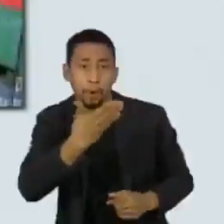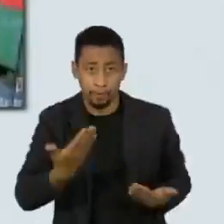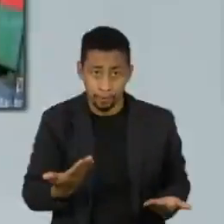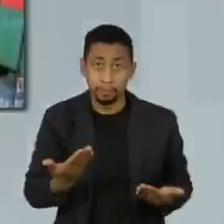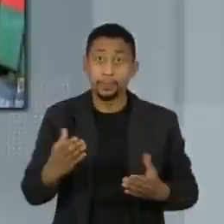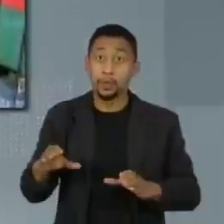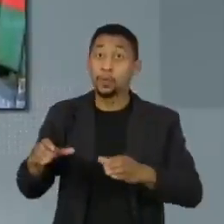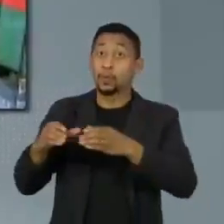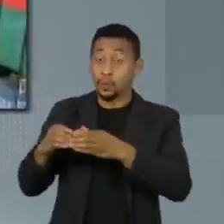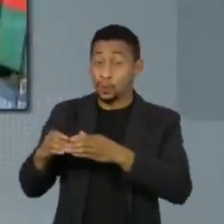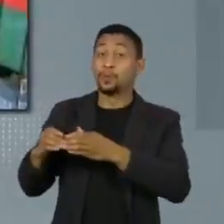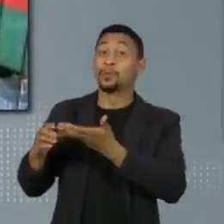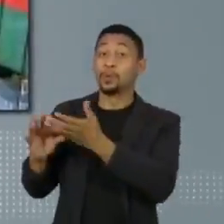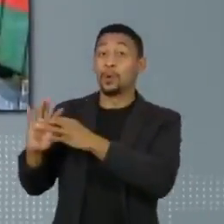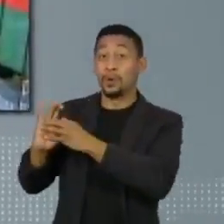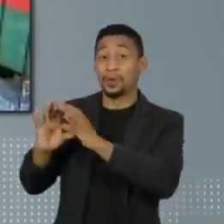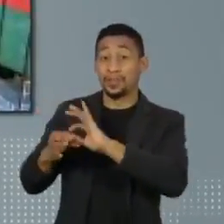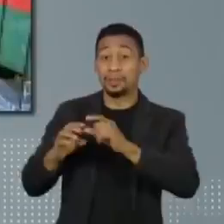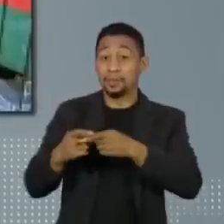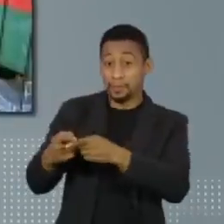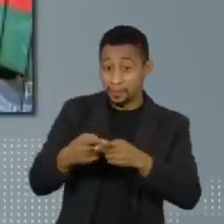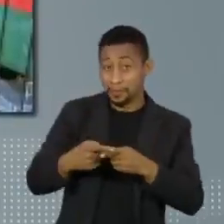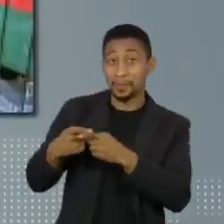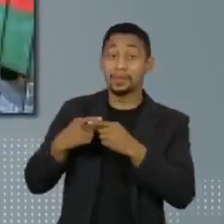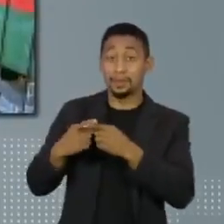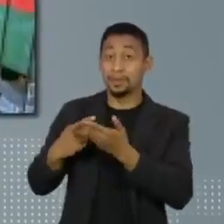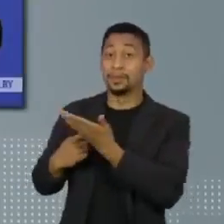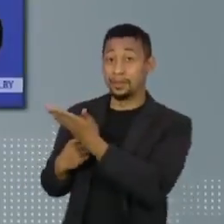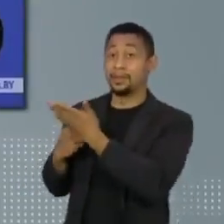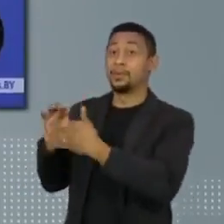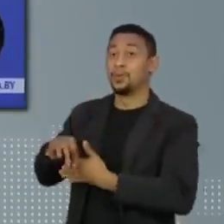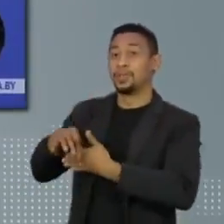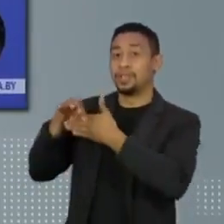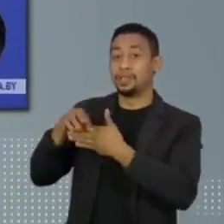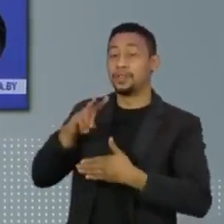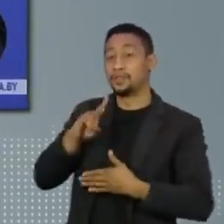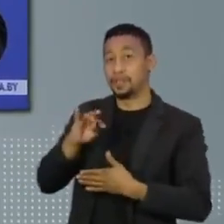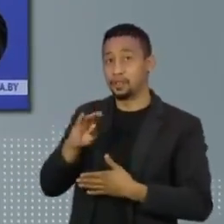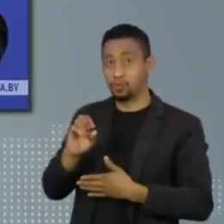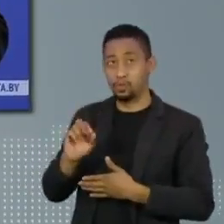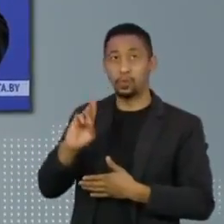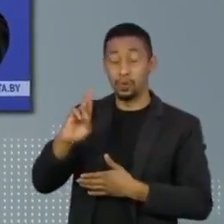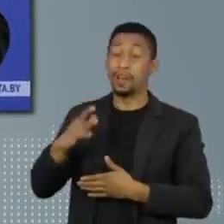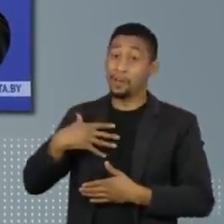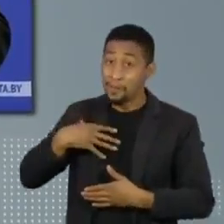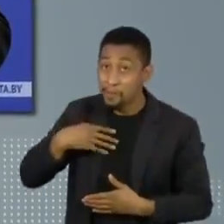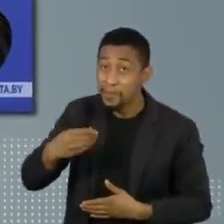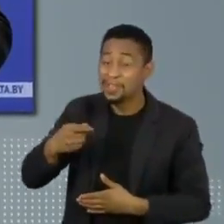Olímpica de Belarus é chefiada por Victor Lucas Franco um dos filhos do ditador Alexander